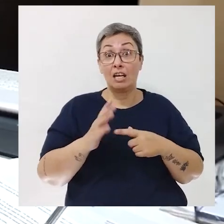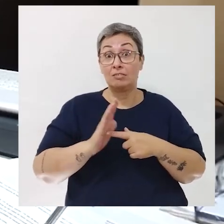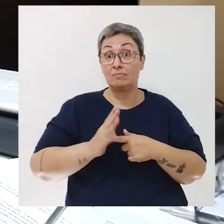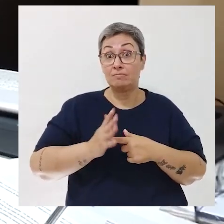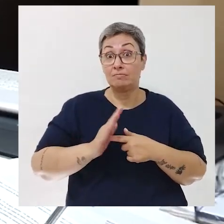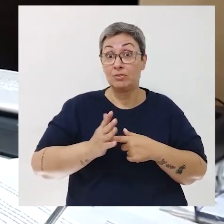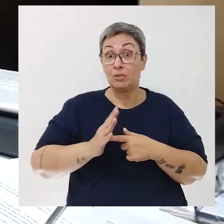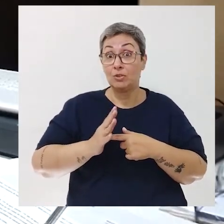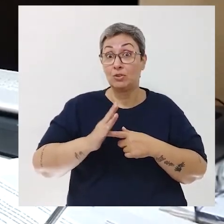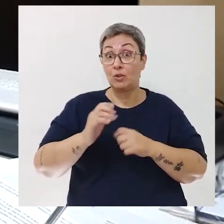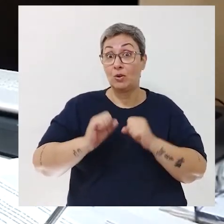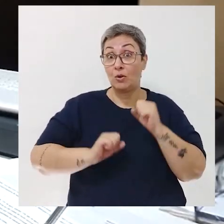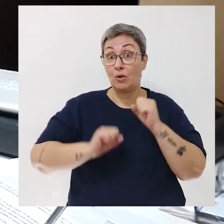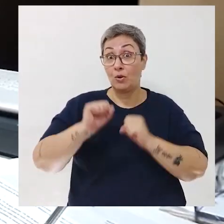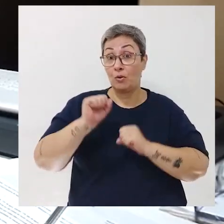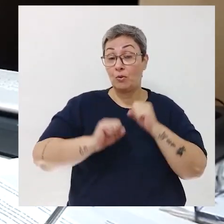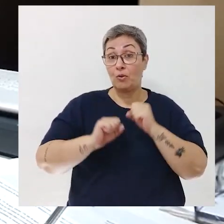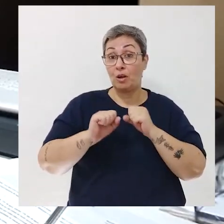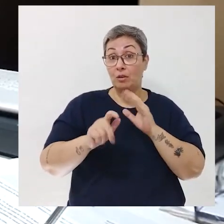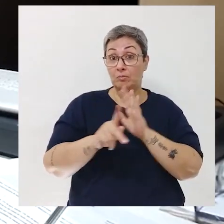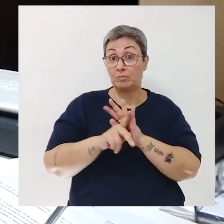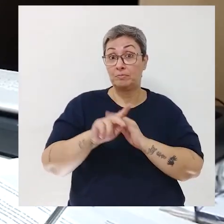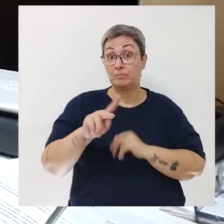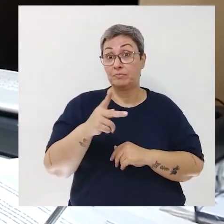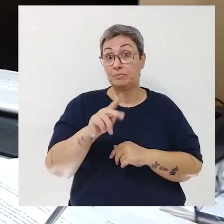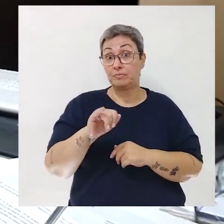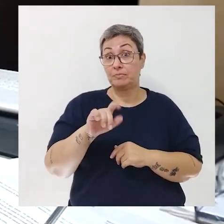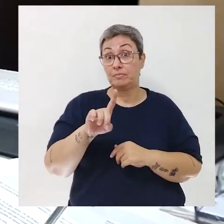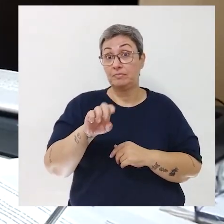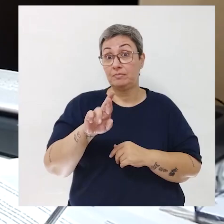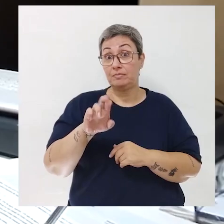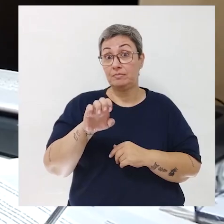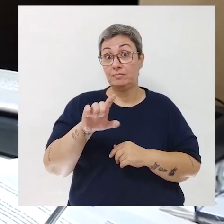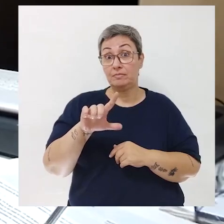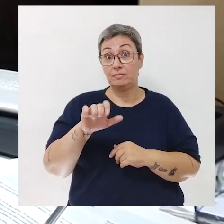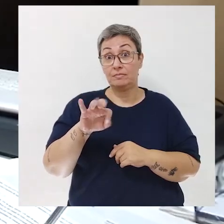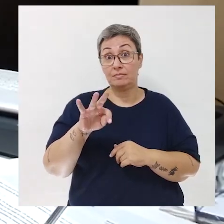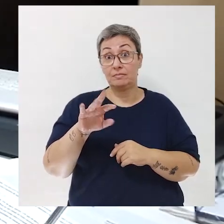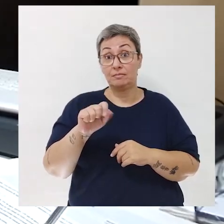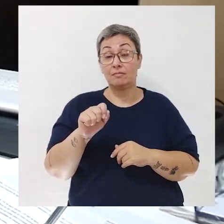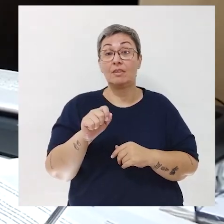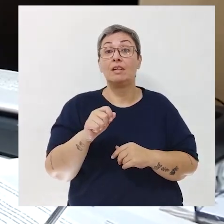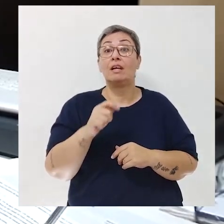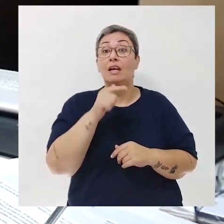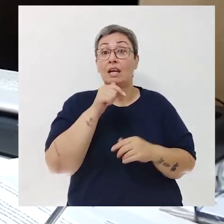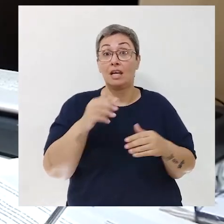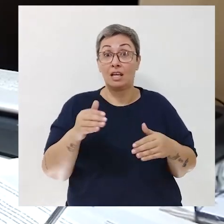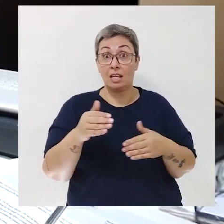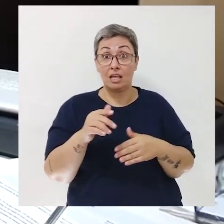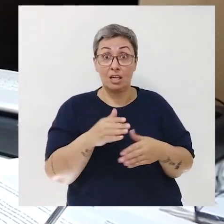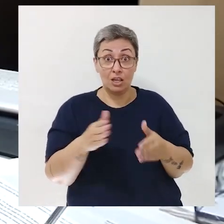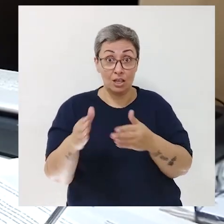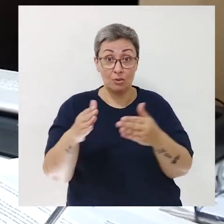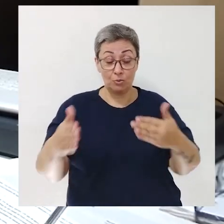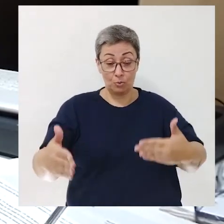por hidrelétricas. Lembra? A gente falou disso, né? Rios, né? Represados, hidrelétricas,